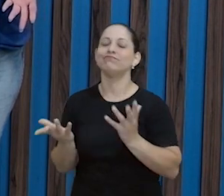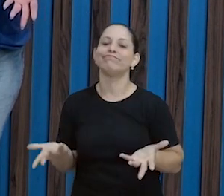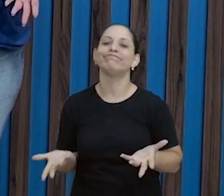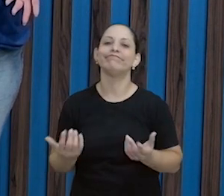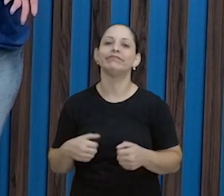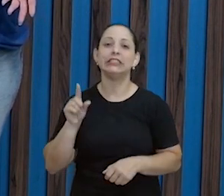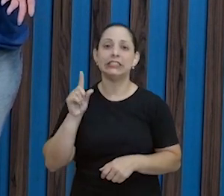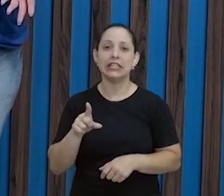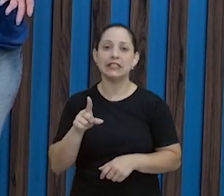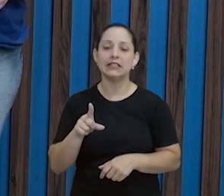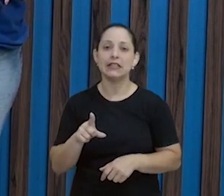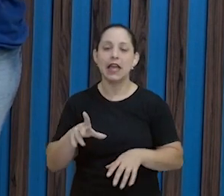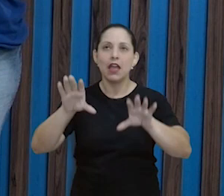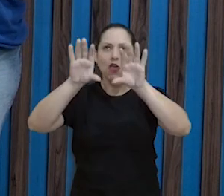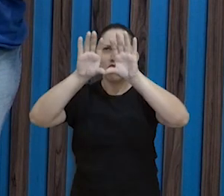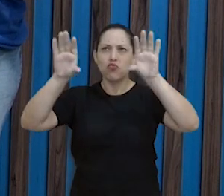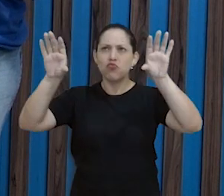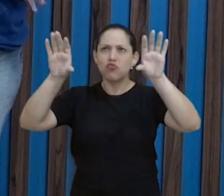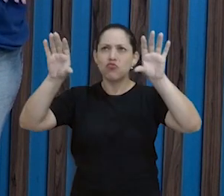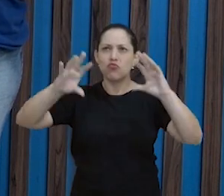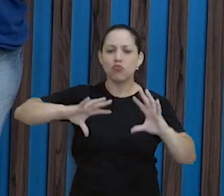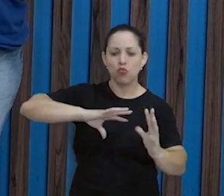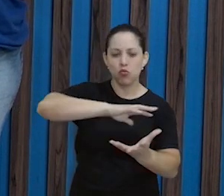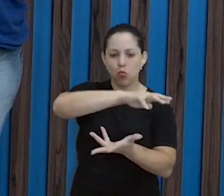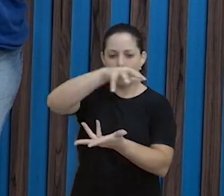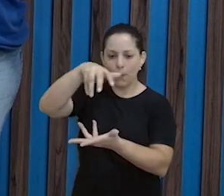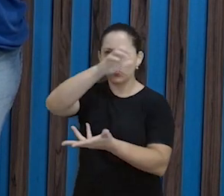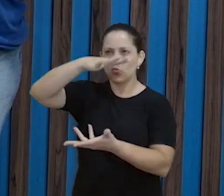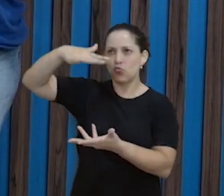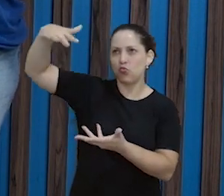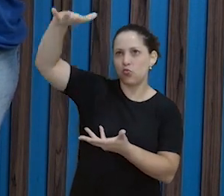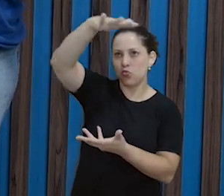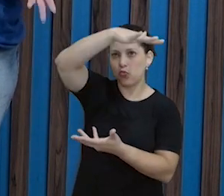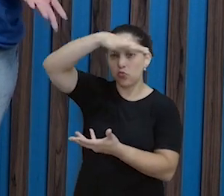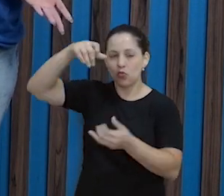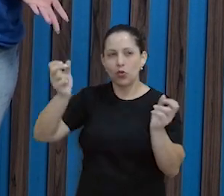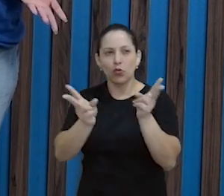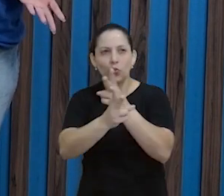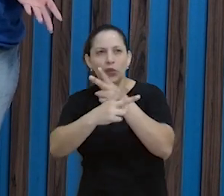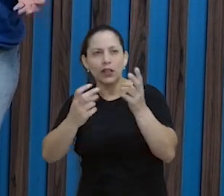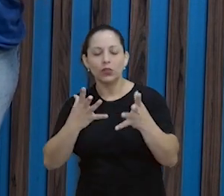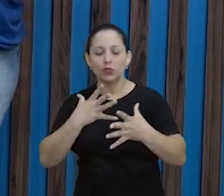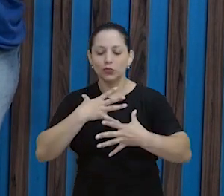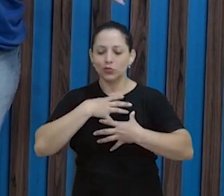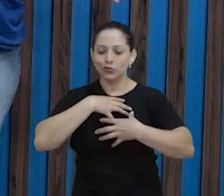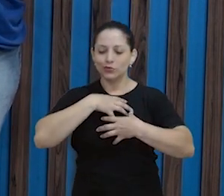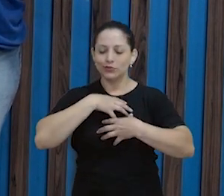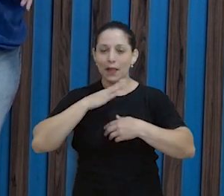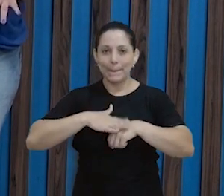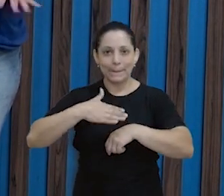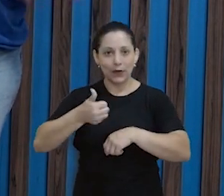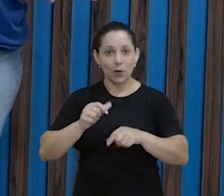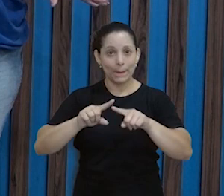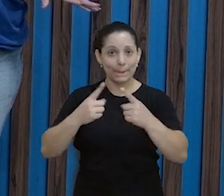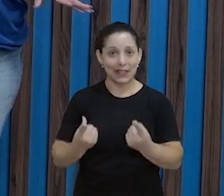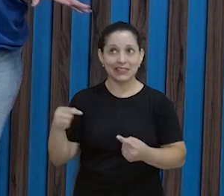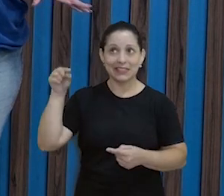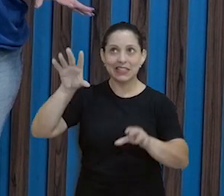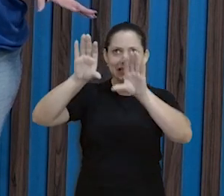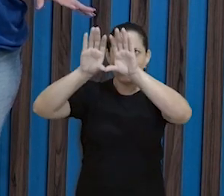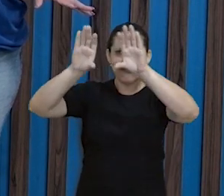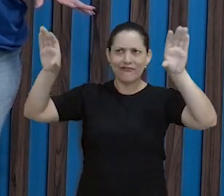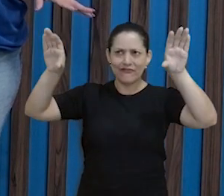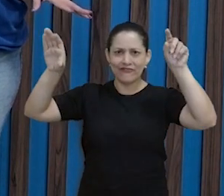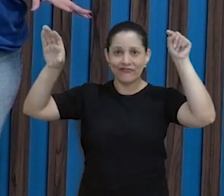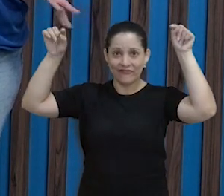a temperatura do nosso planeta, né? Manter a temperatura, né, agradável para que a gente consiga viver no nosso planeta. Sem o efeito estufa, a gente não